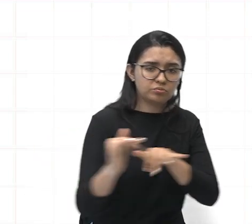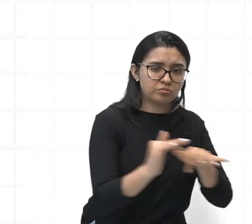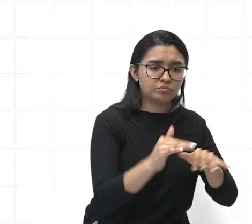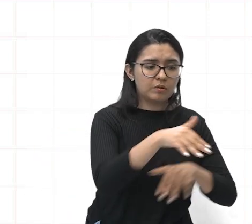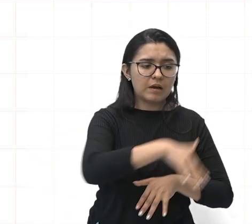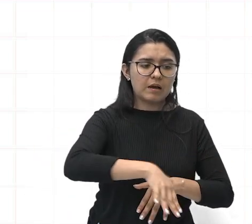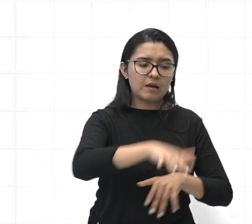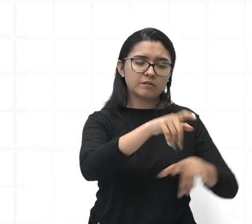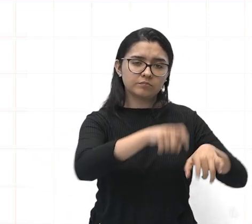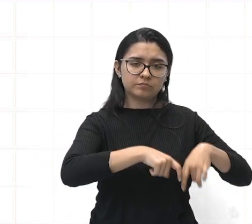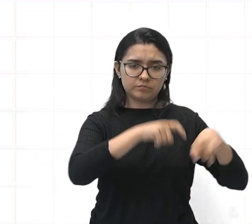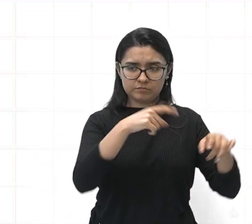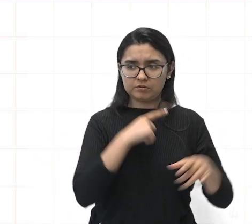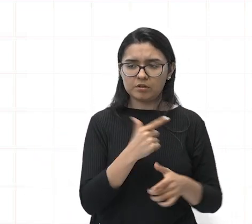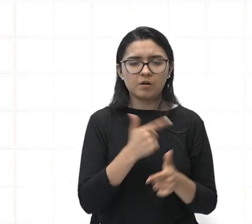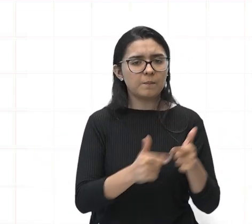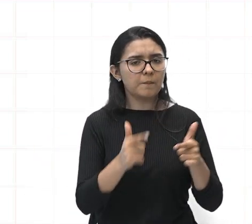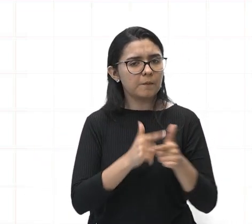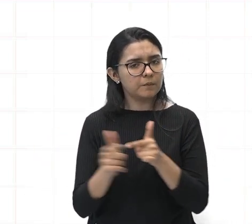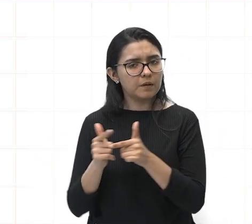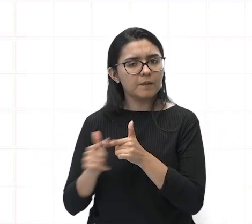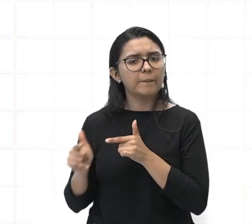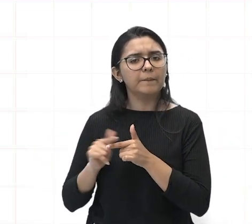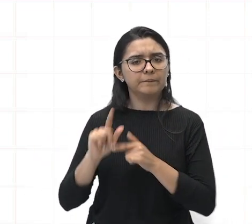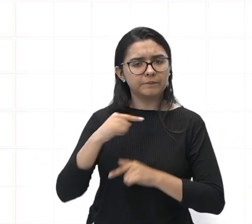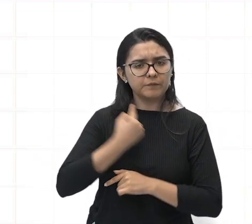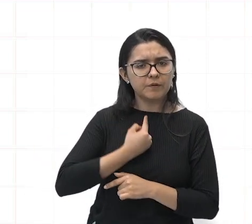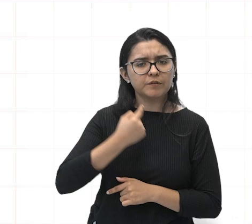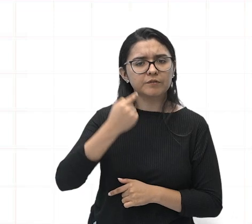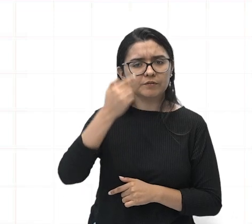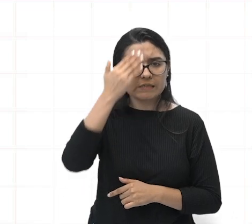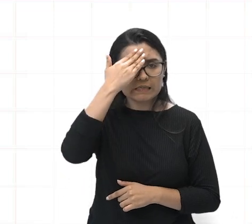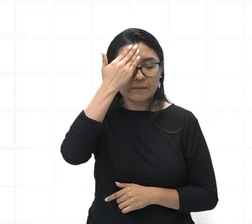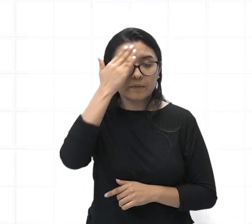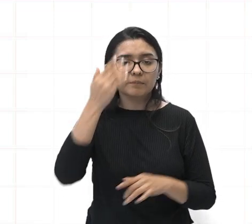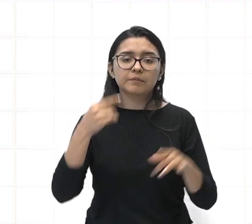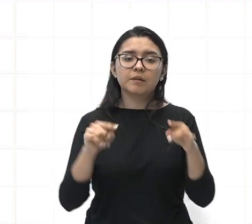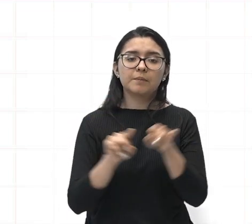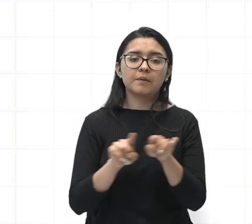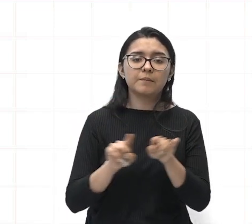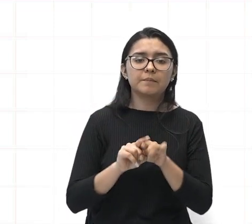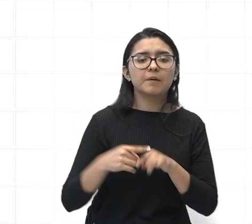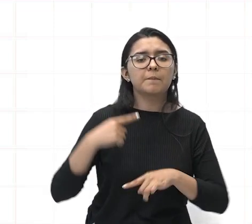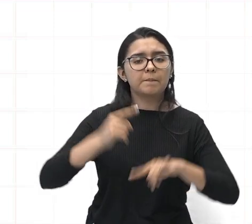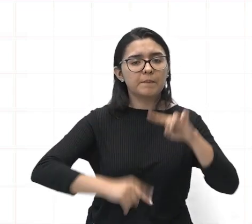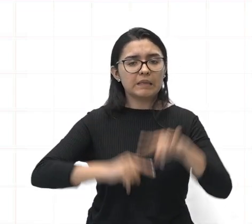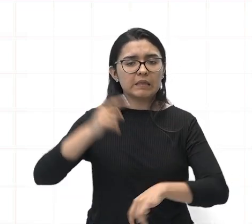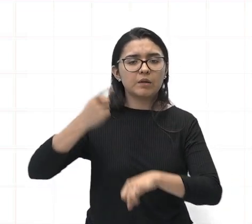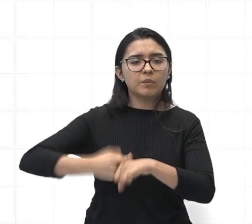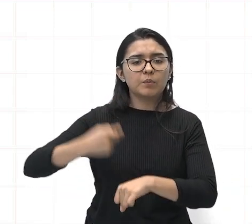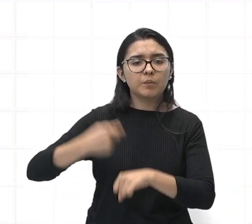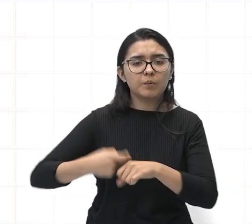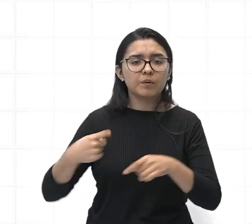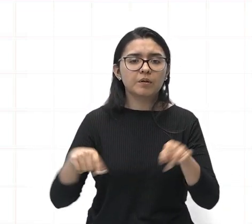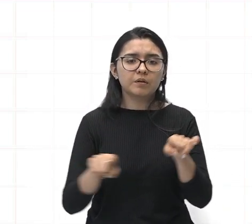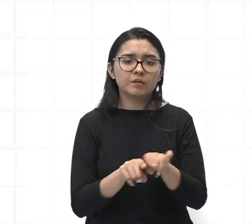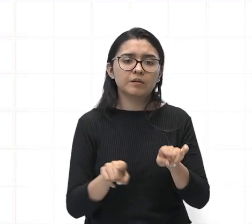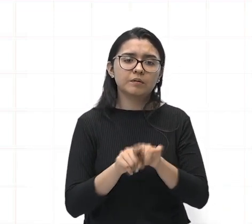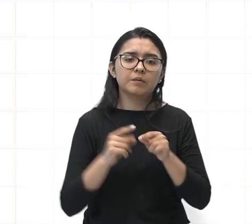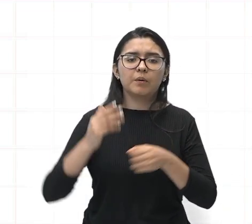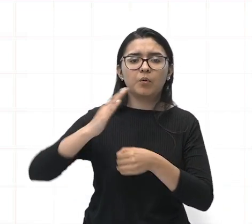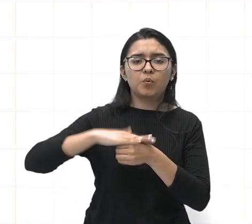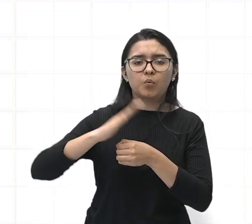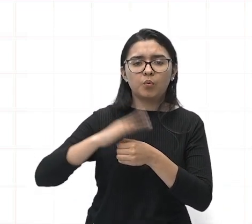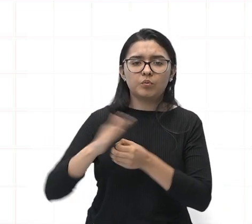causando aí alguns problemas que nós já citamos. Os resíduos sólidos e esgotos